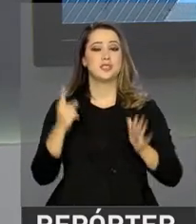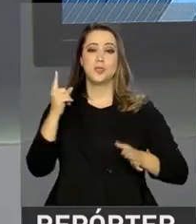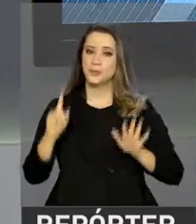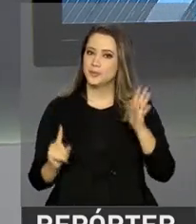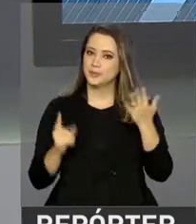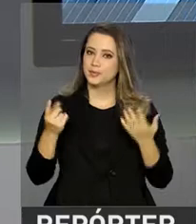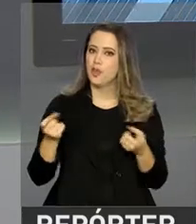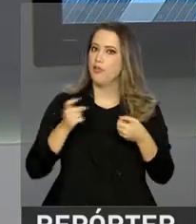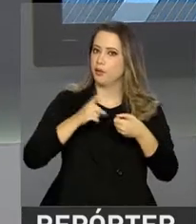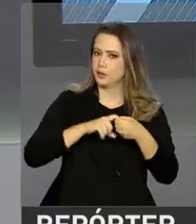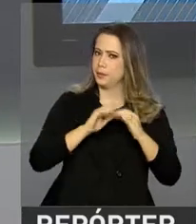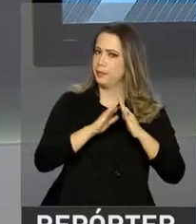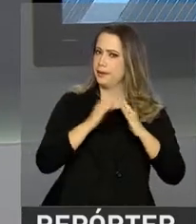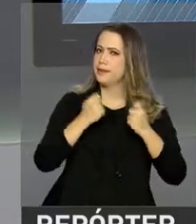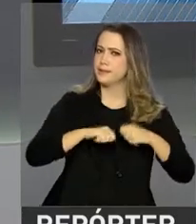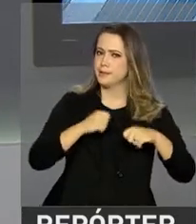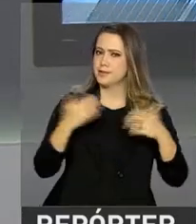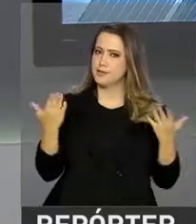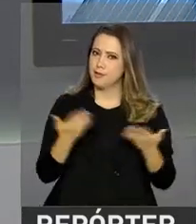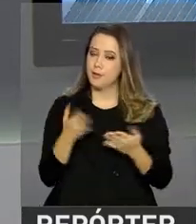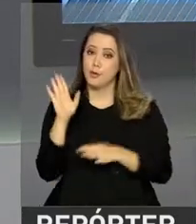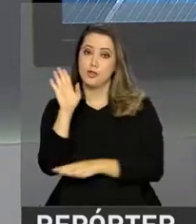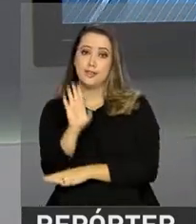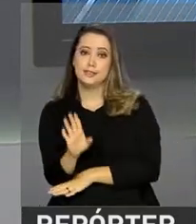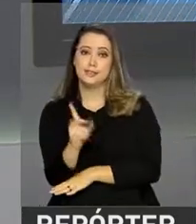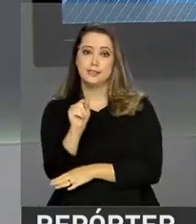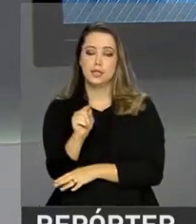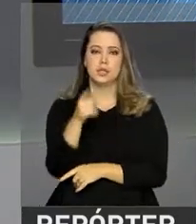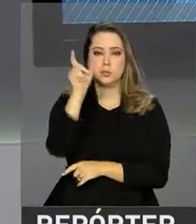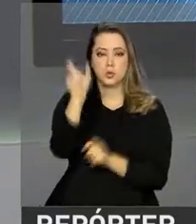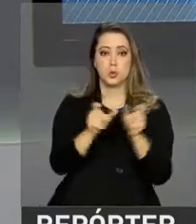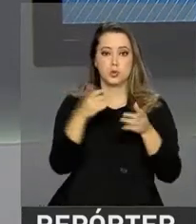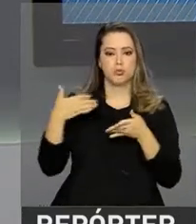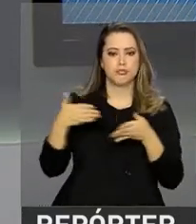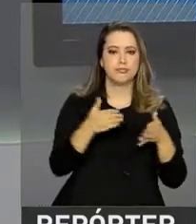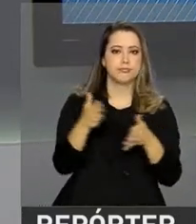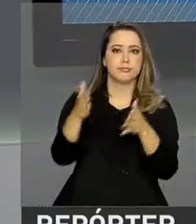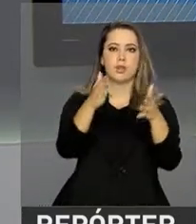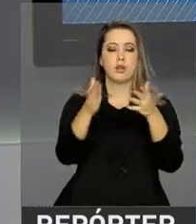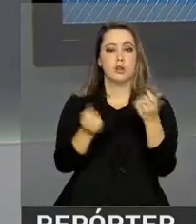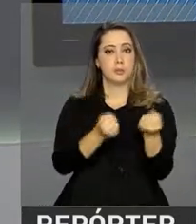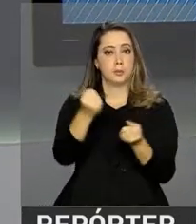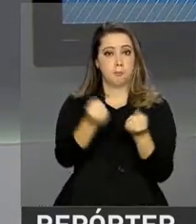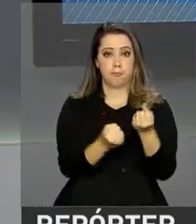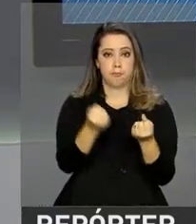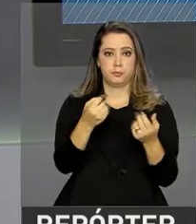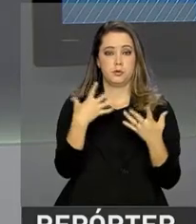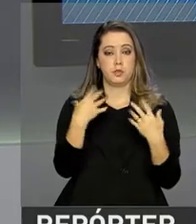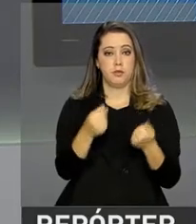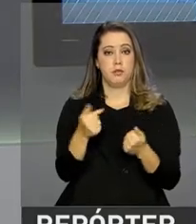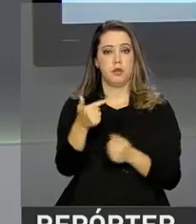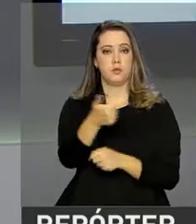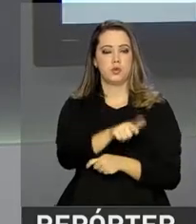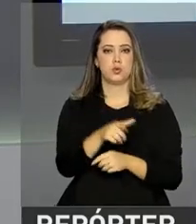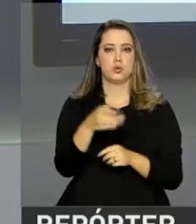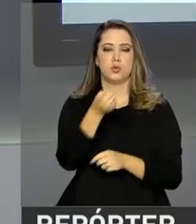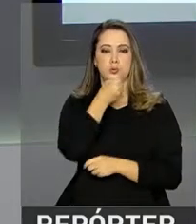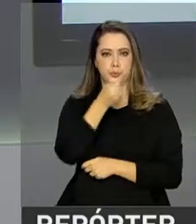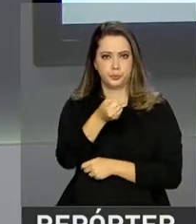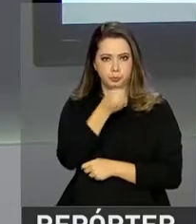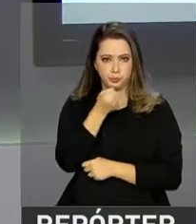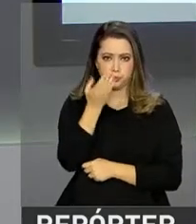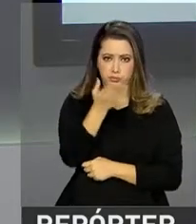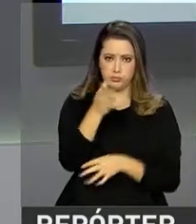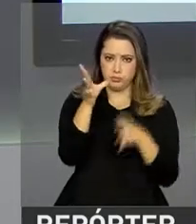voltar para casa nesta tarde tem muita gente circulando pelas estradas do país sobre isso nós vamos falar mais uma vez com o repórter pablo um